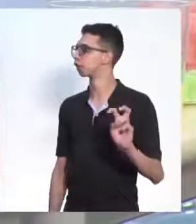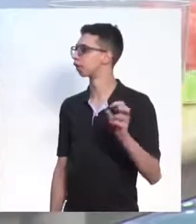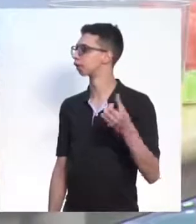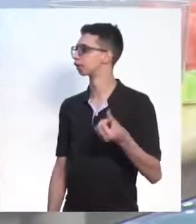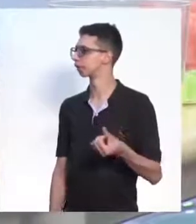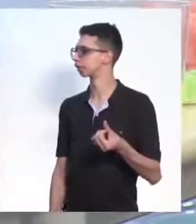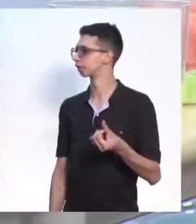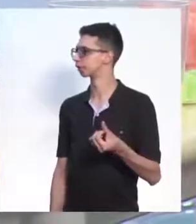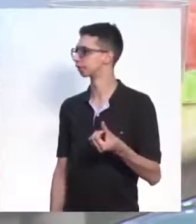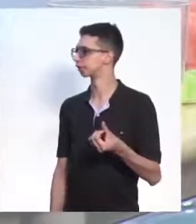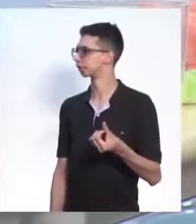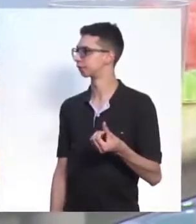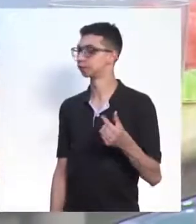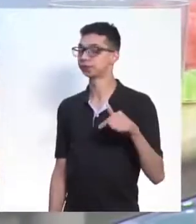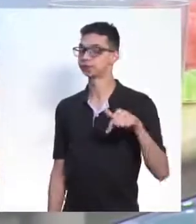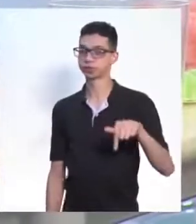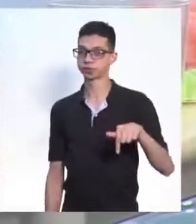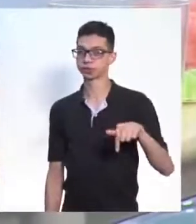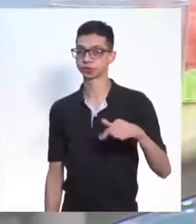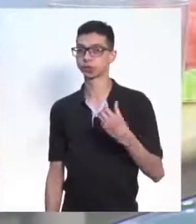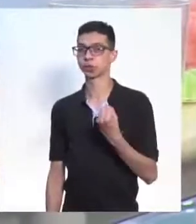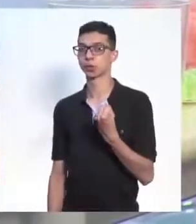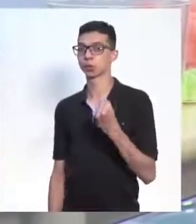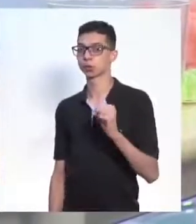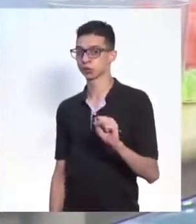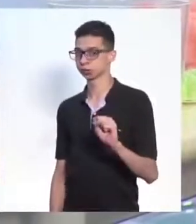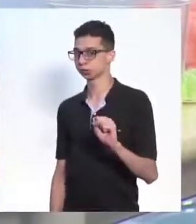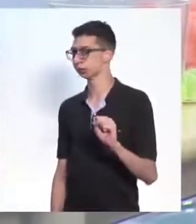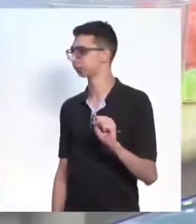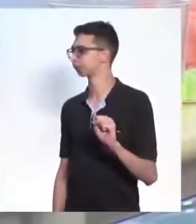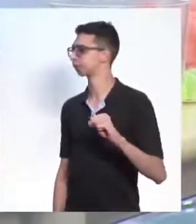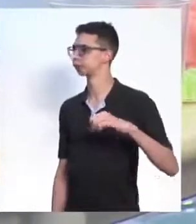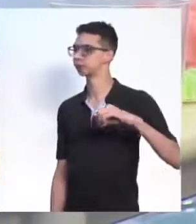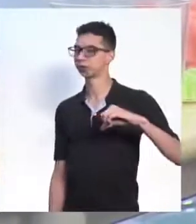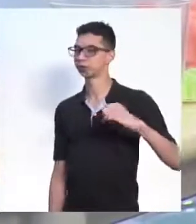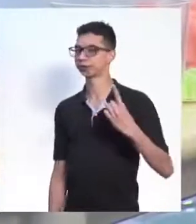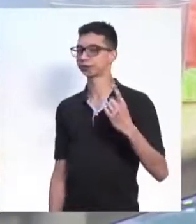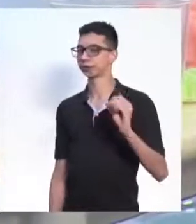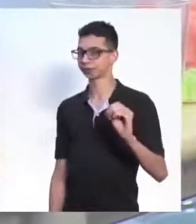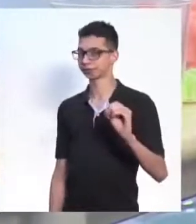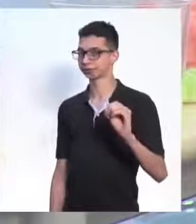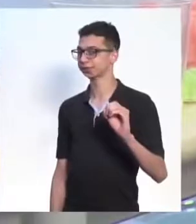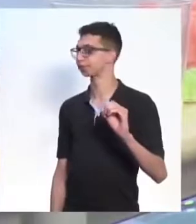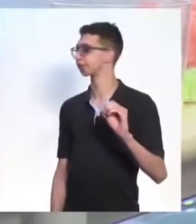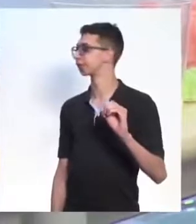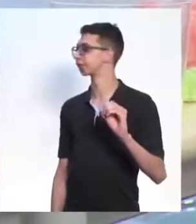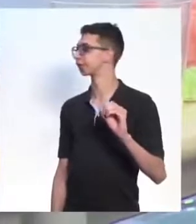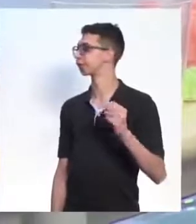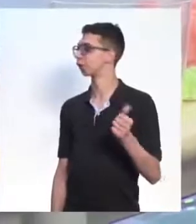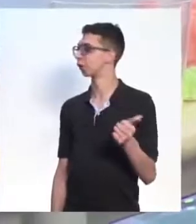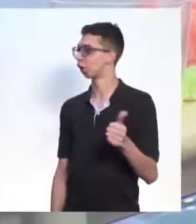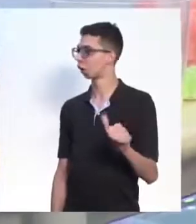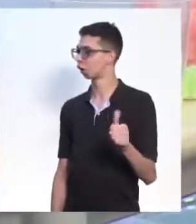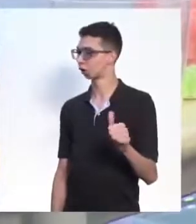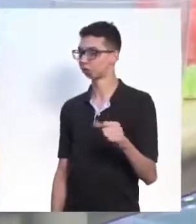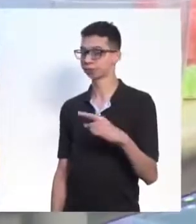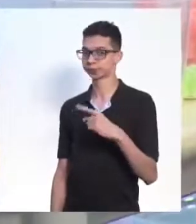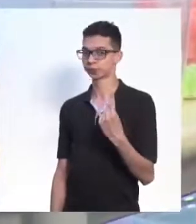6, 7, 8, 9, 10, 11,